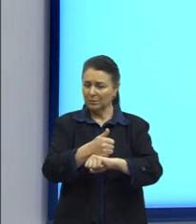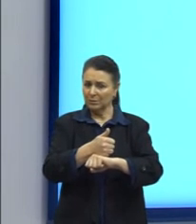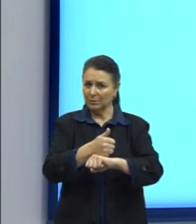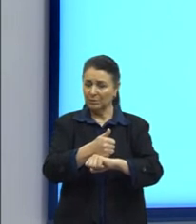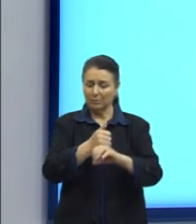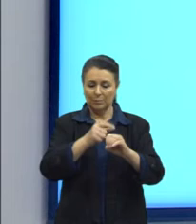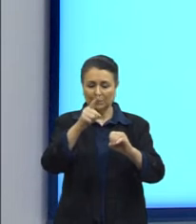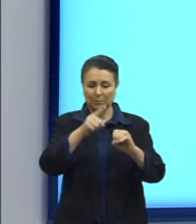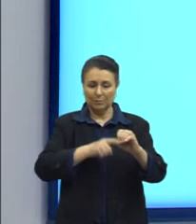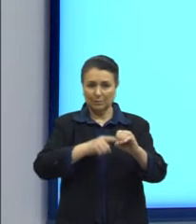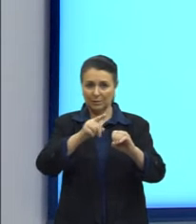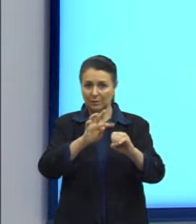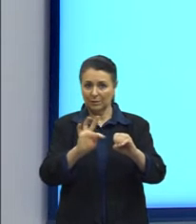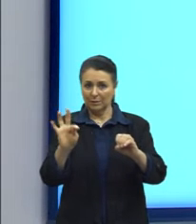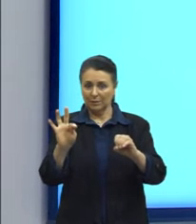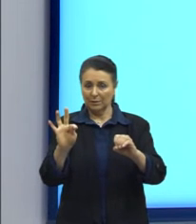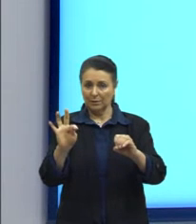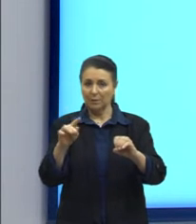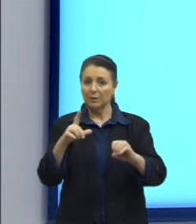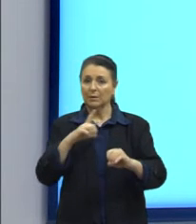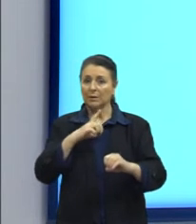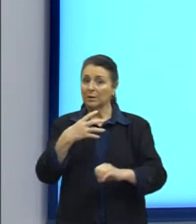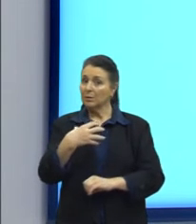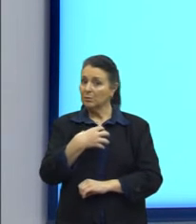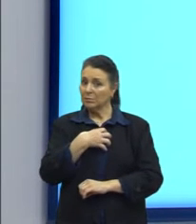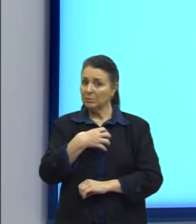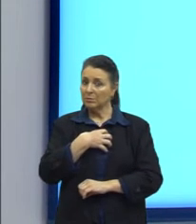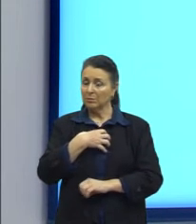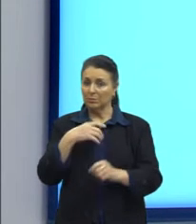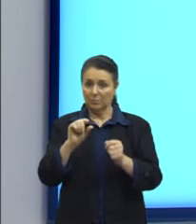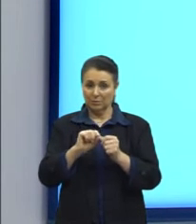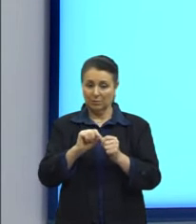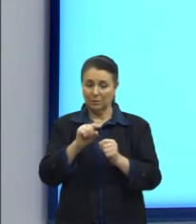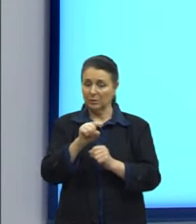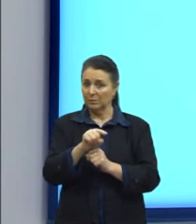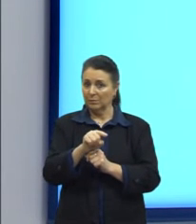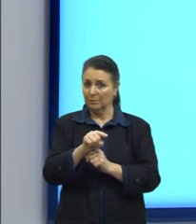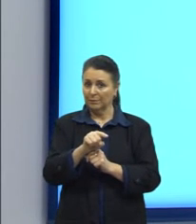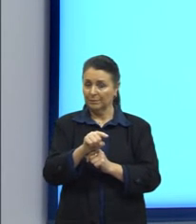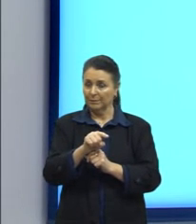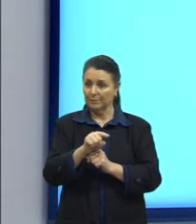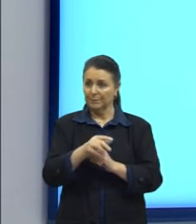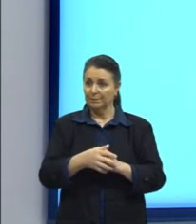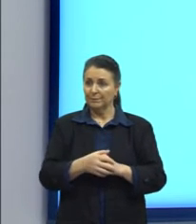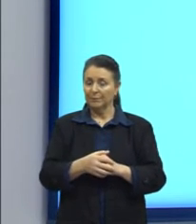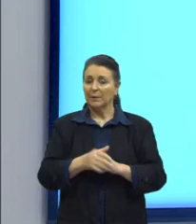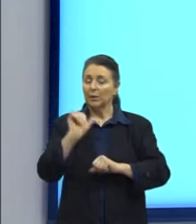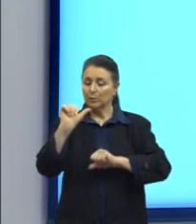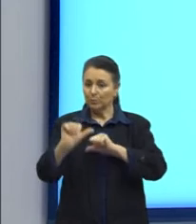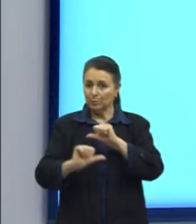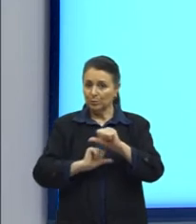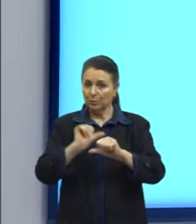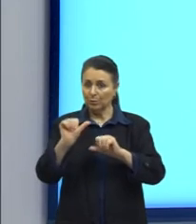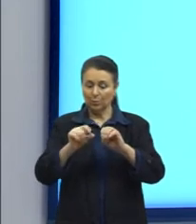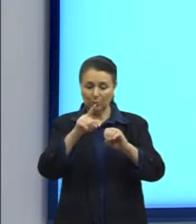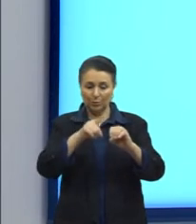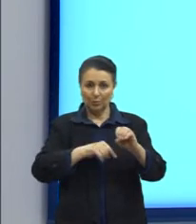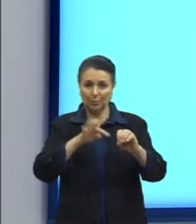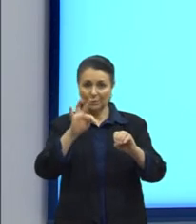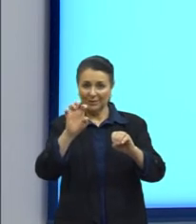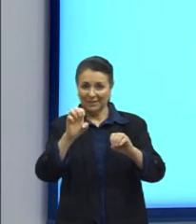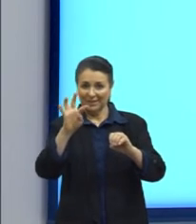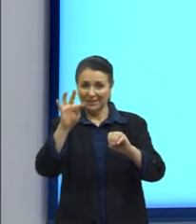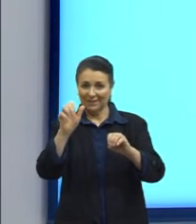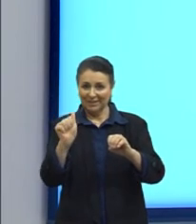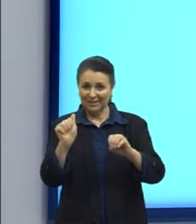Ômega t e tem um sentido tá para a gente fazer isso certo então eu troquei aquele teto pelo Ômega T